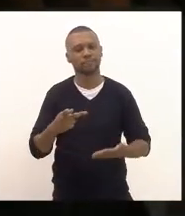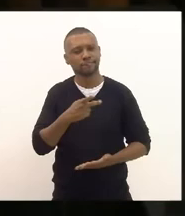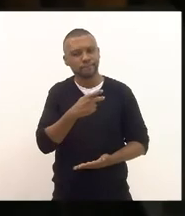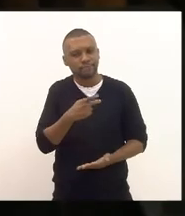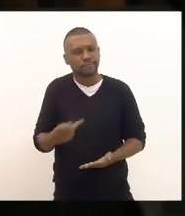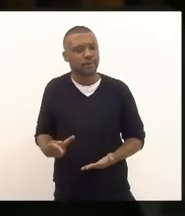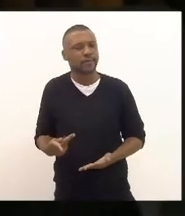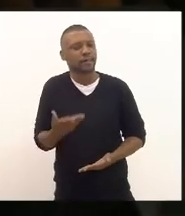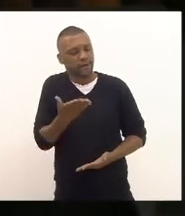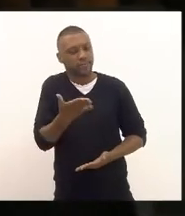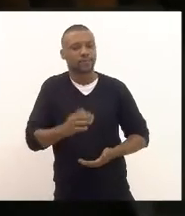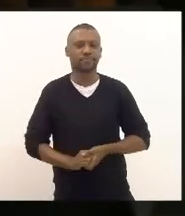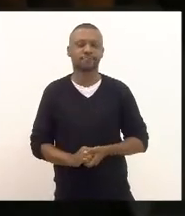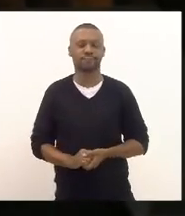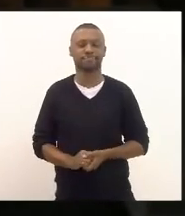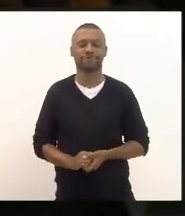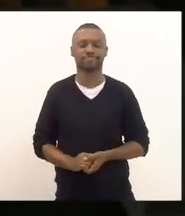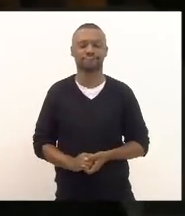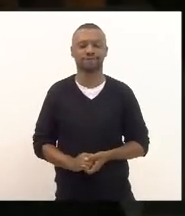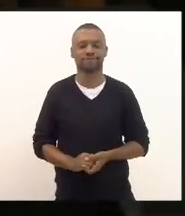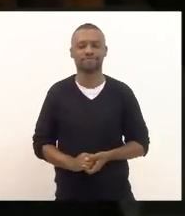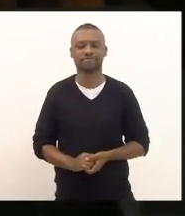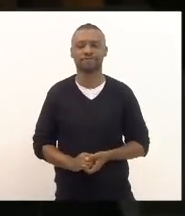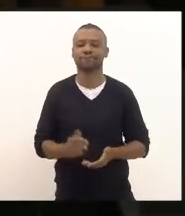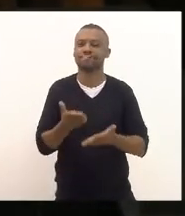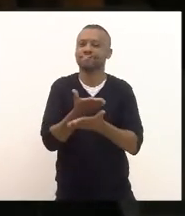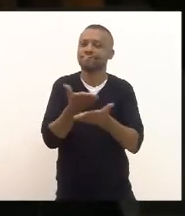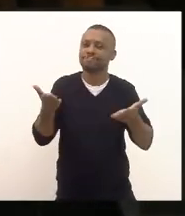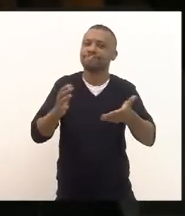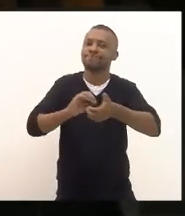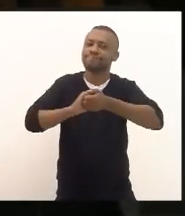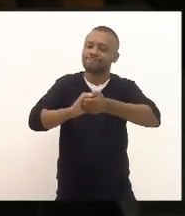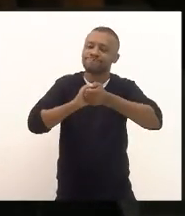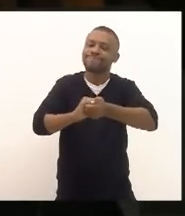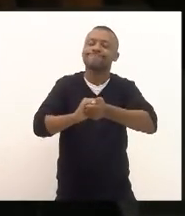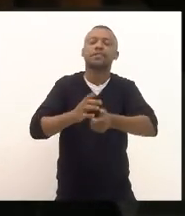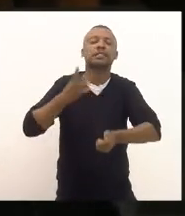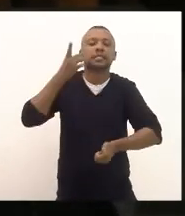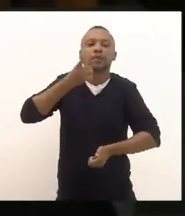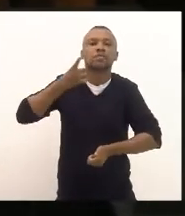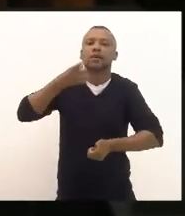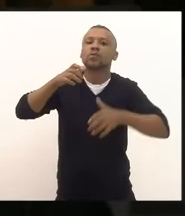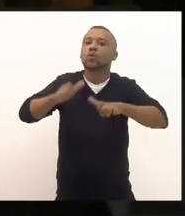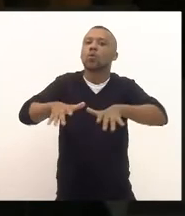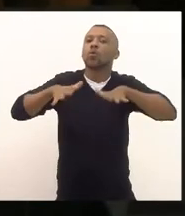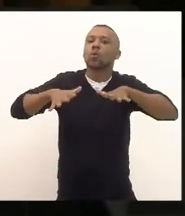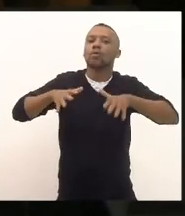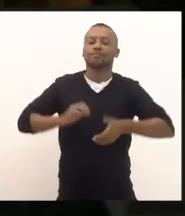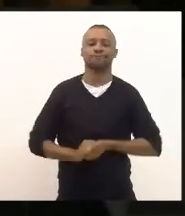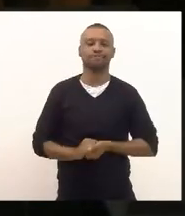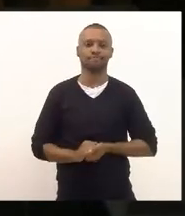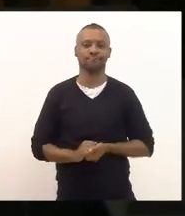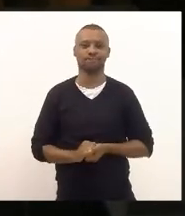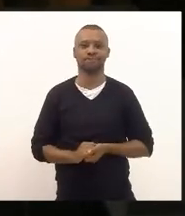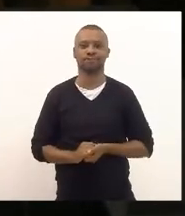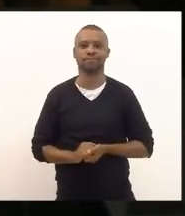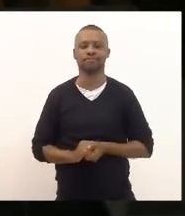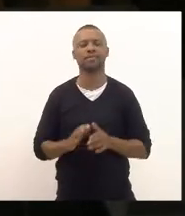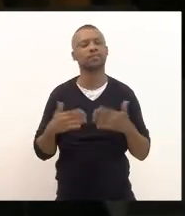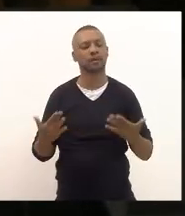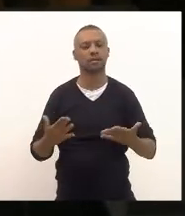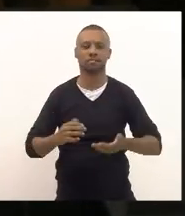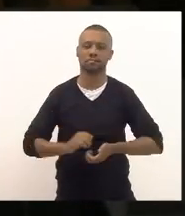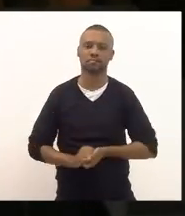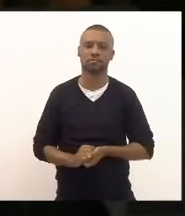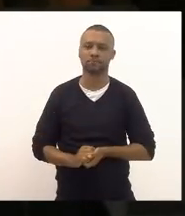o show Presidente senhoras e senhores deputados vamos discutir